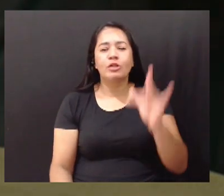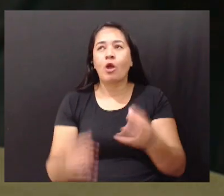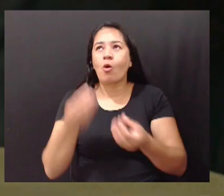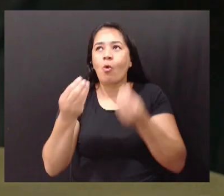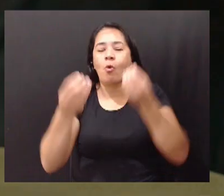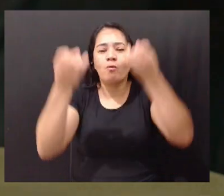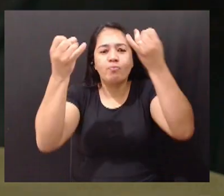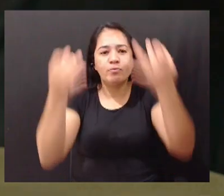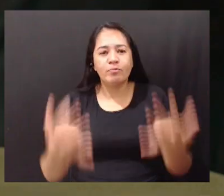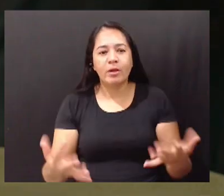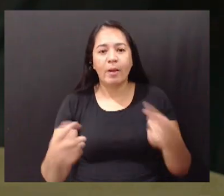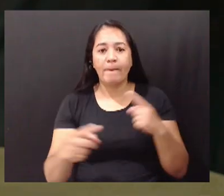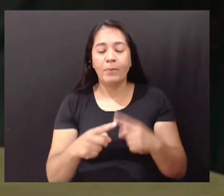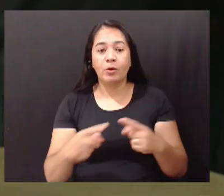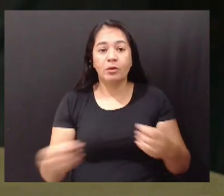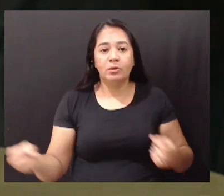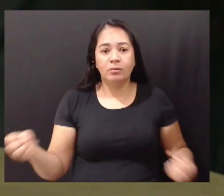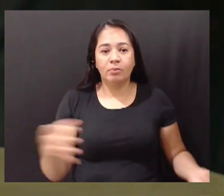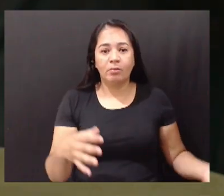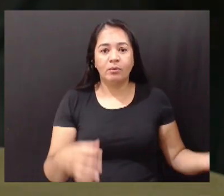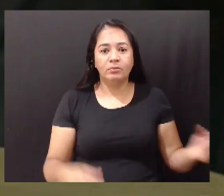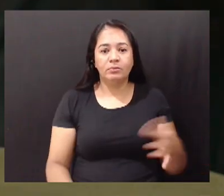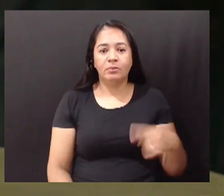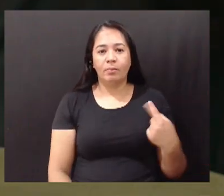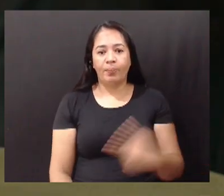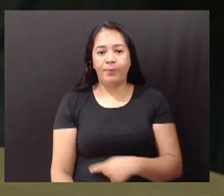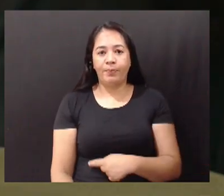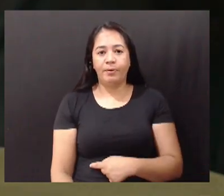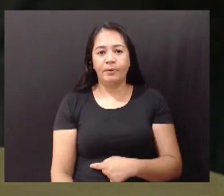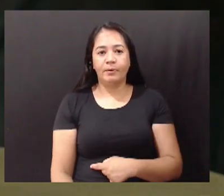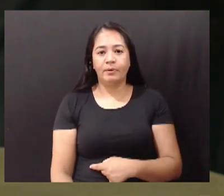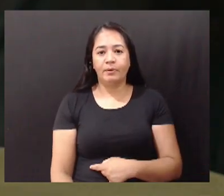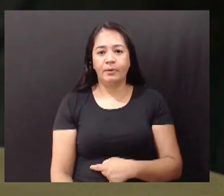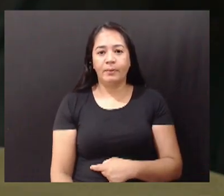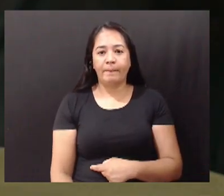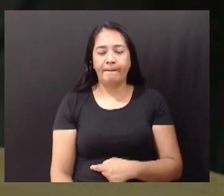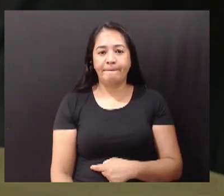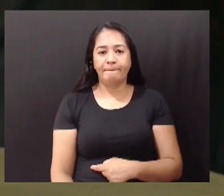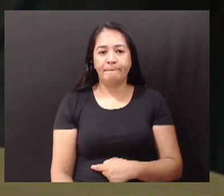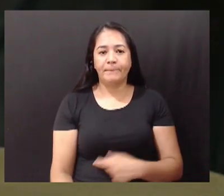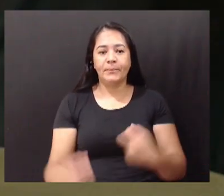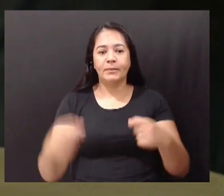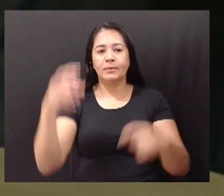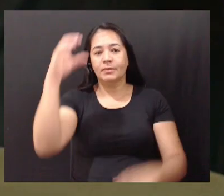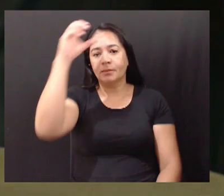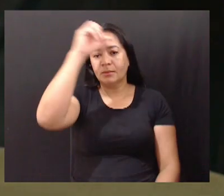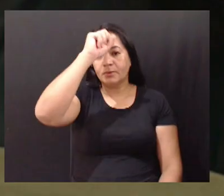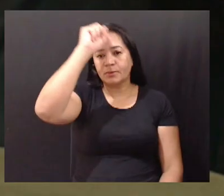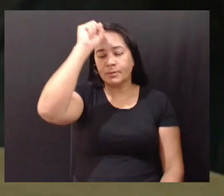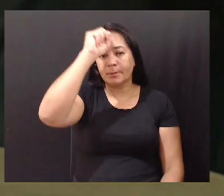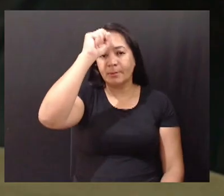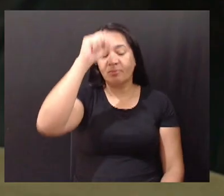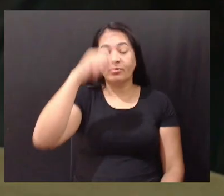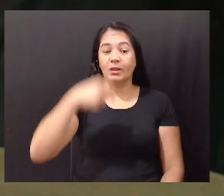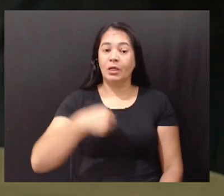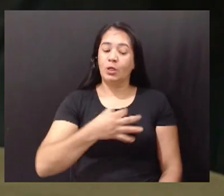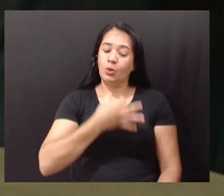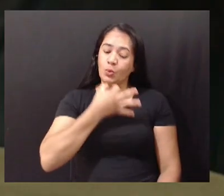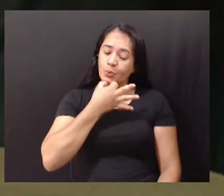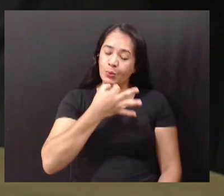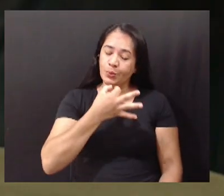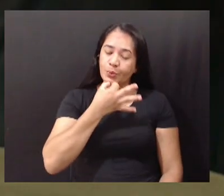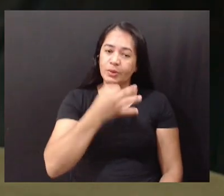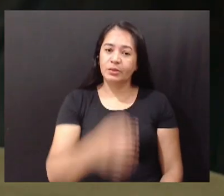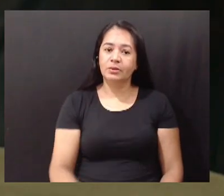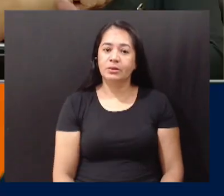tão novo e a gente precisa aprender a lidar com isso, porque penso eu que lá na frente